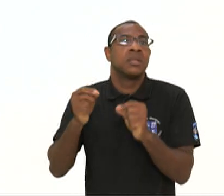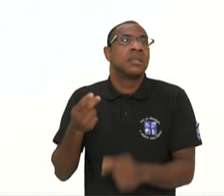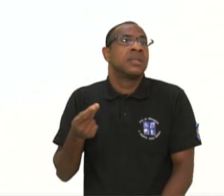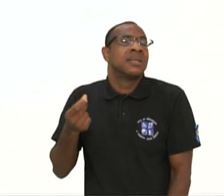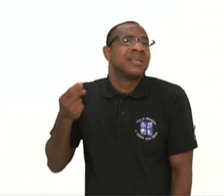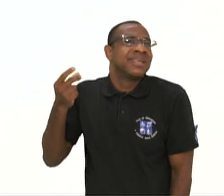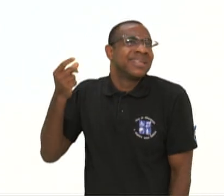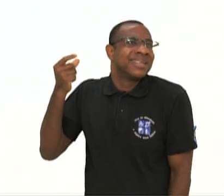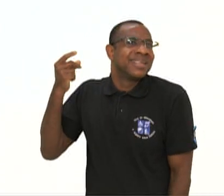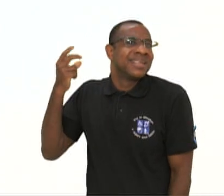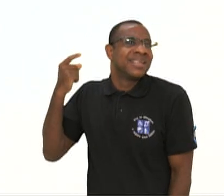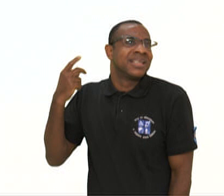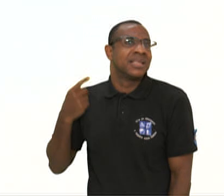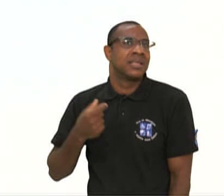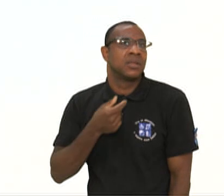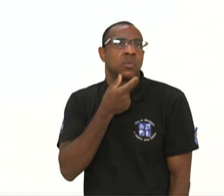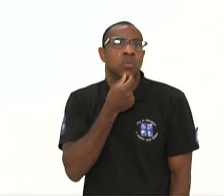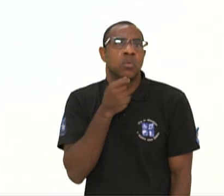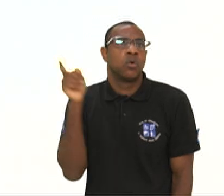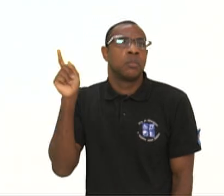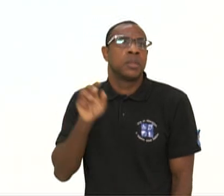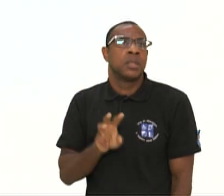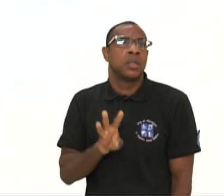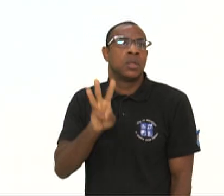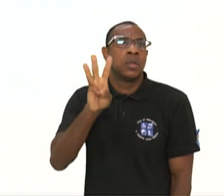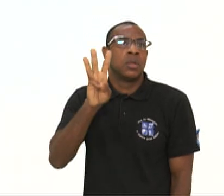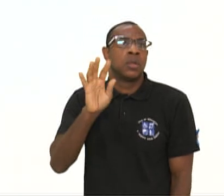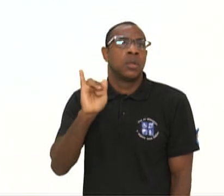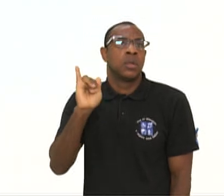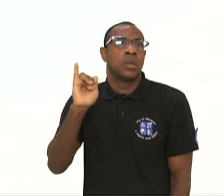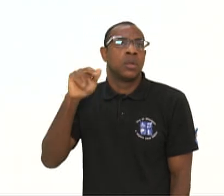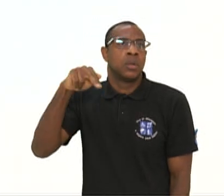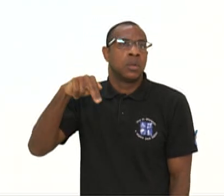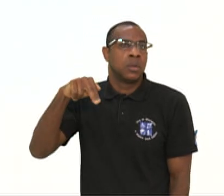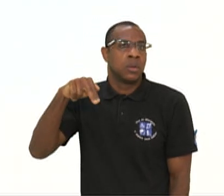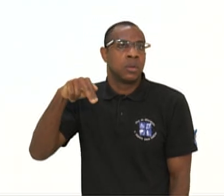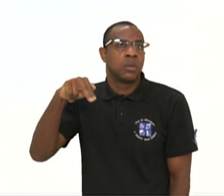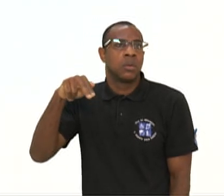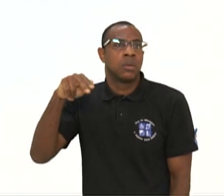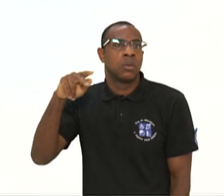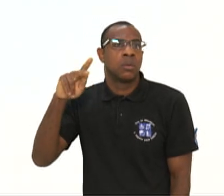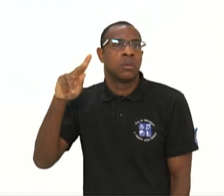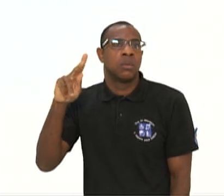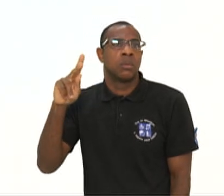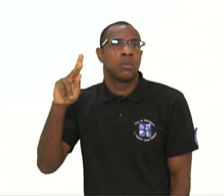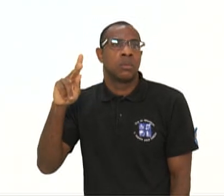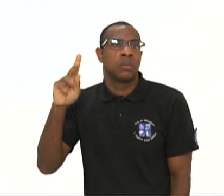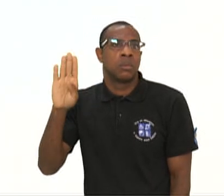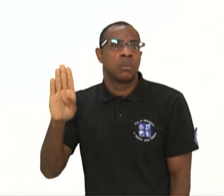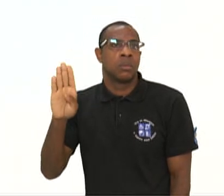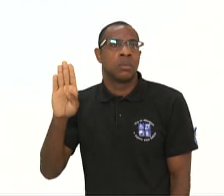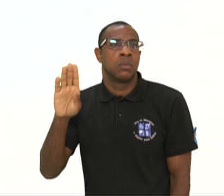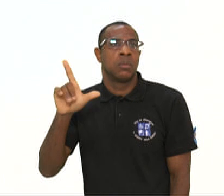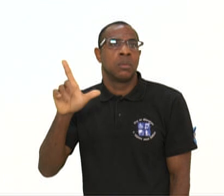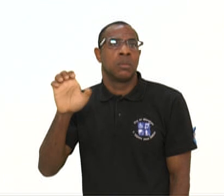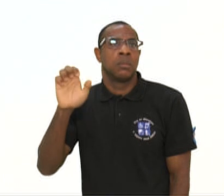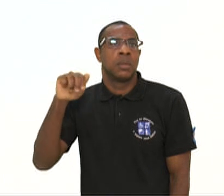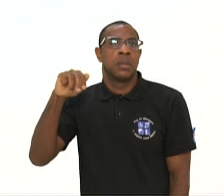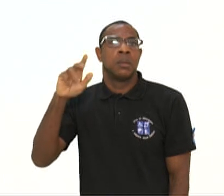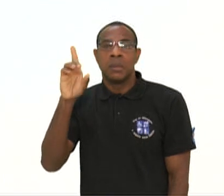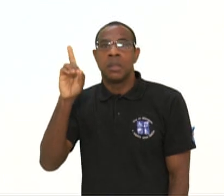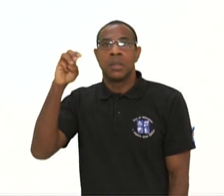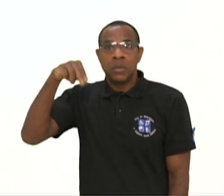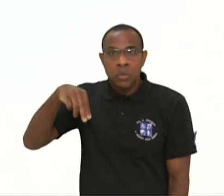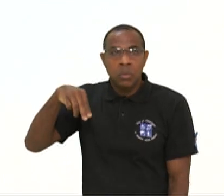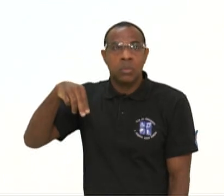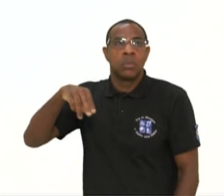antigos de tênis de campo. Em 1896, aqui na nossa linha do tempo, o tênis